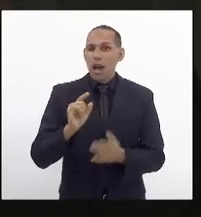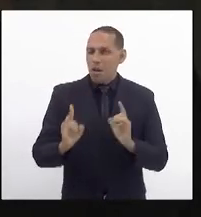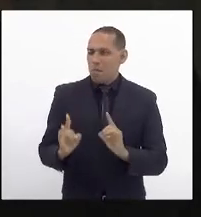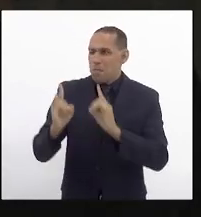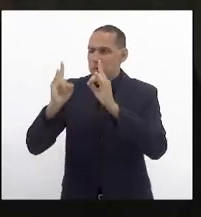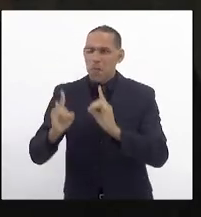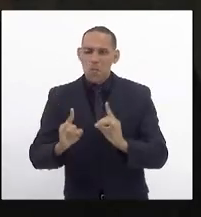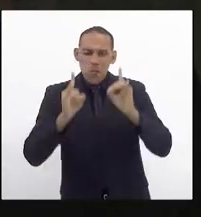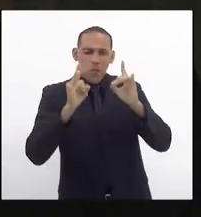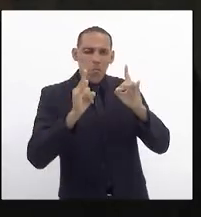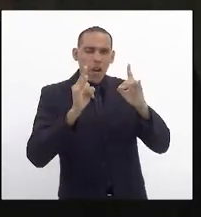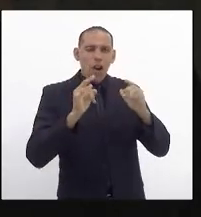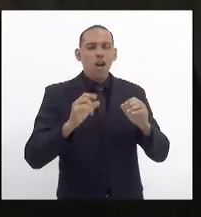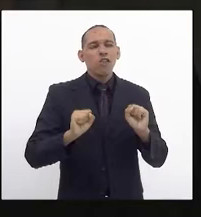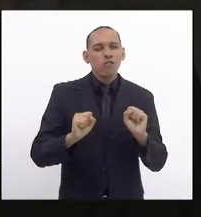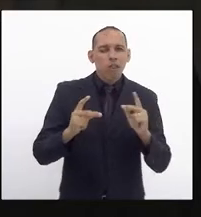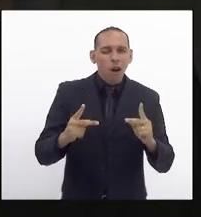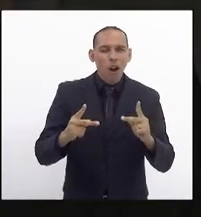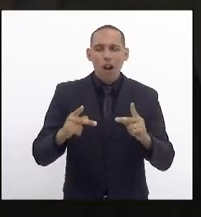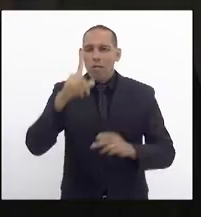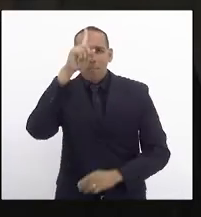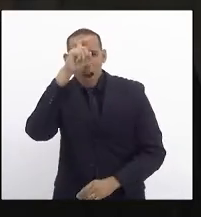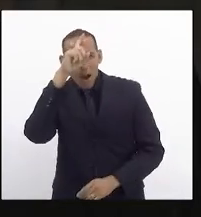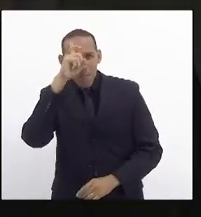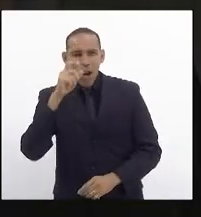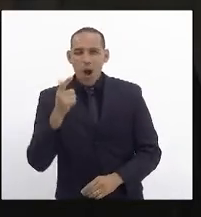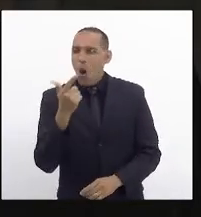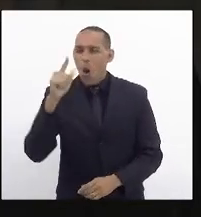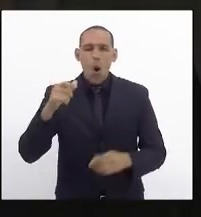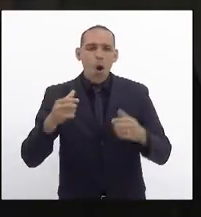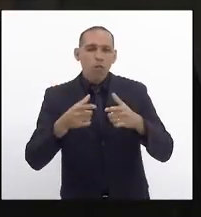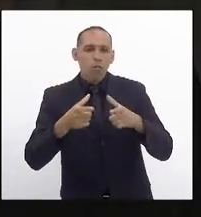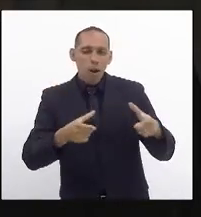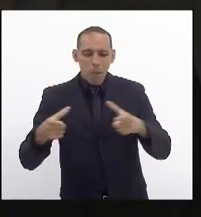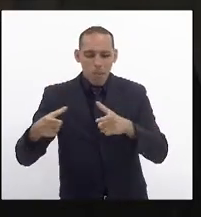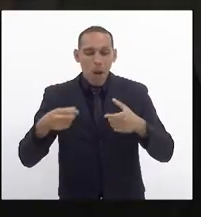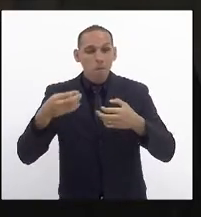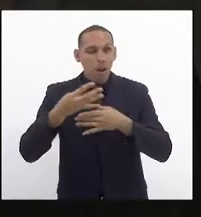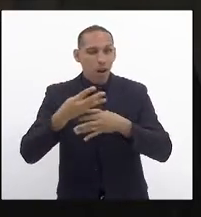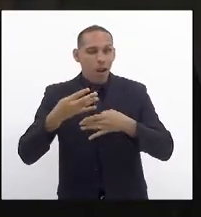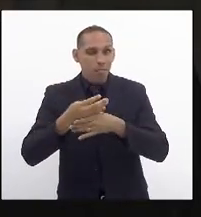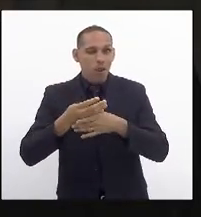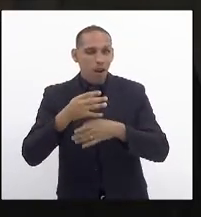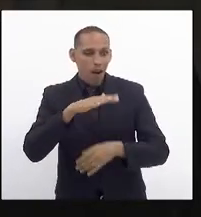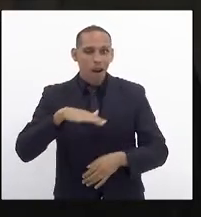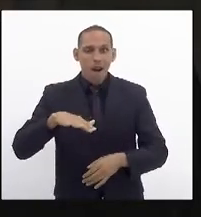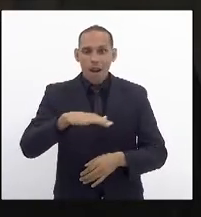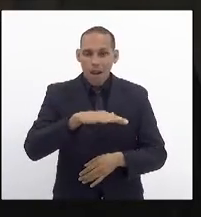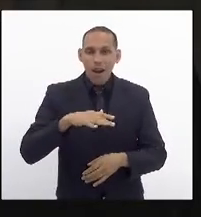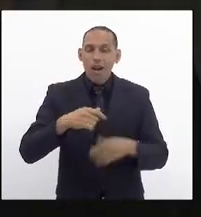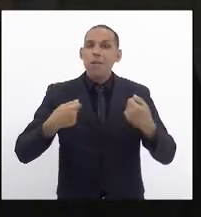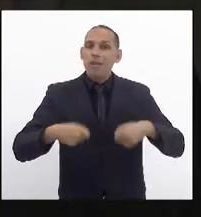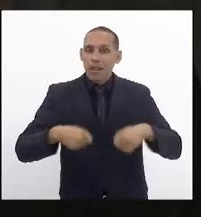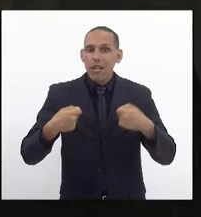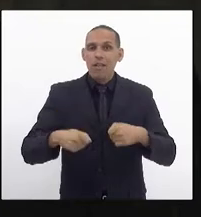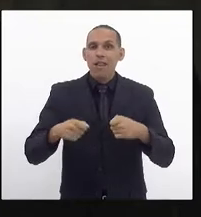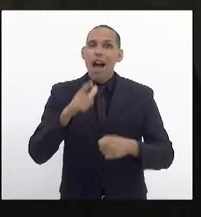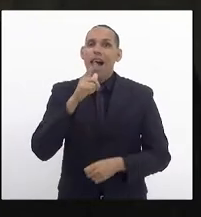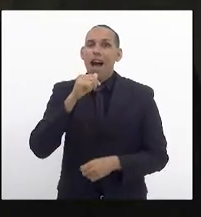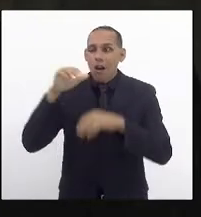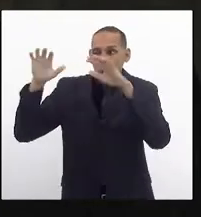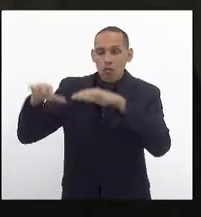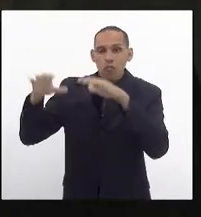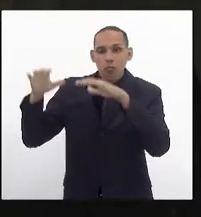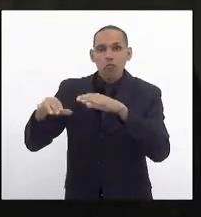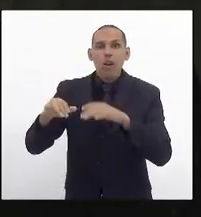como shoppings hospitais e outros localize localizados na área urbana e está nesse sistema de reaproveitamento e tratamento da água